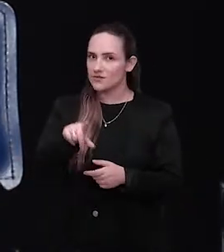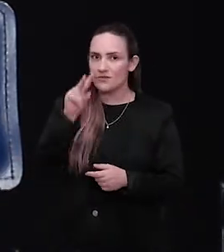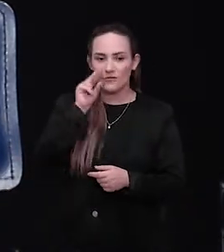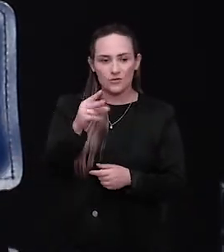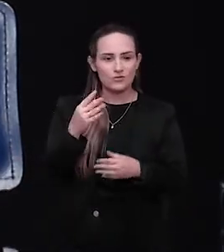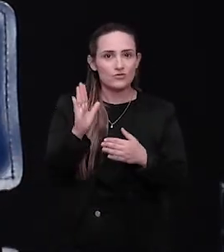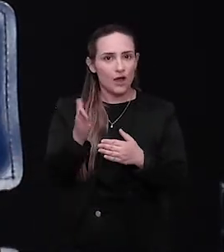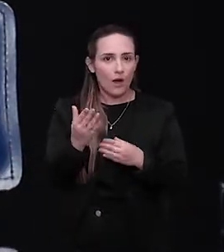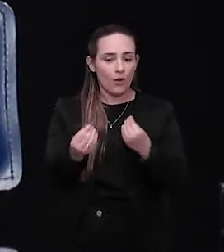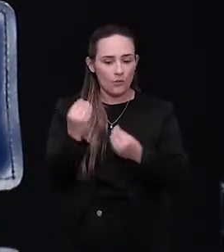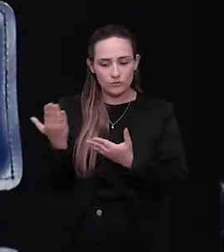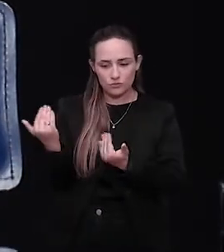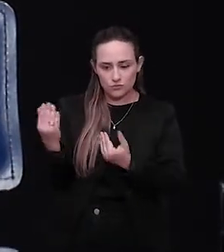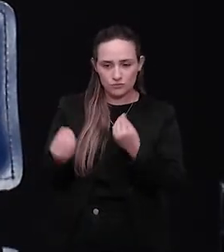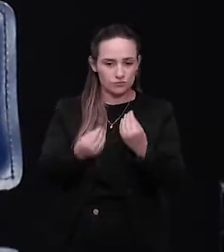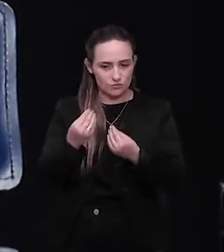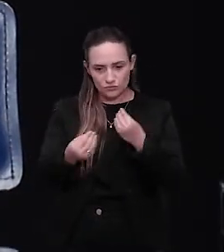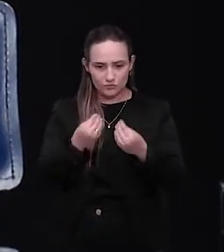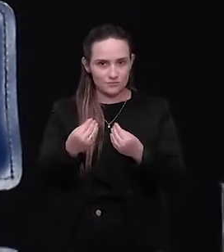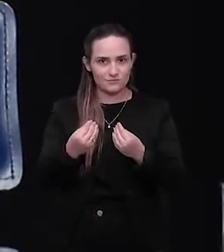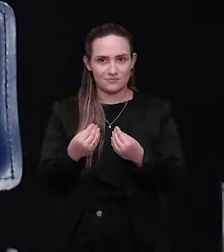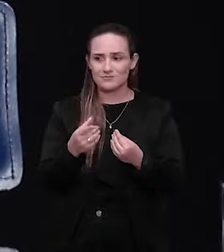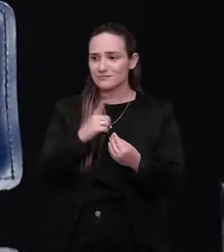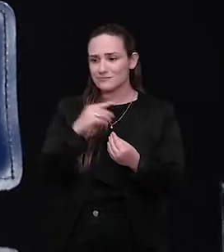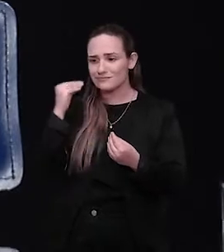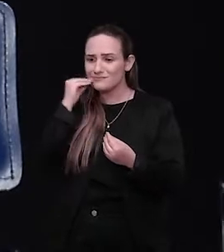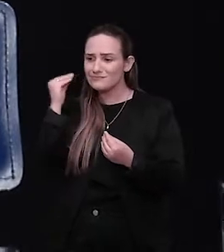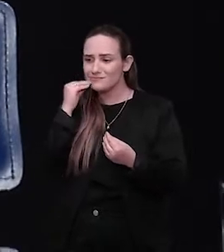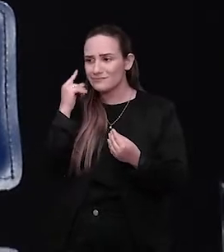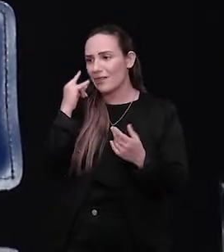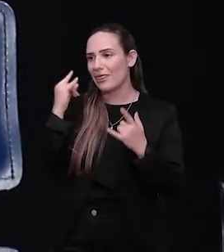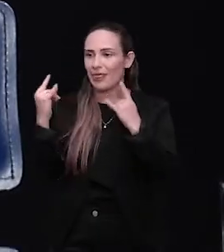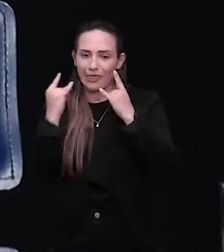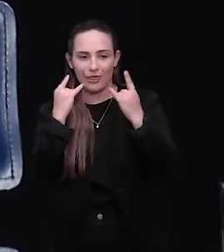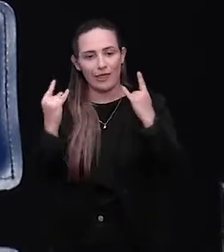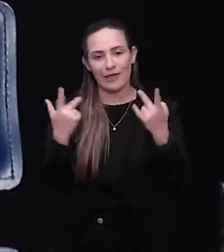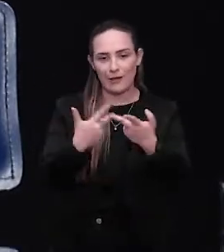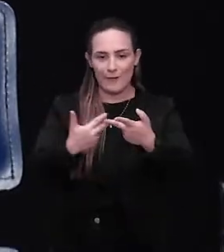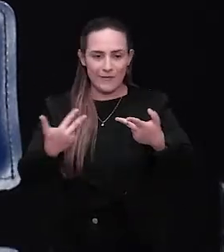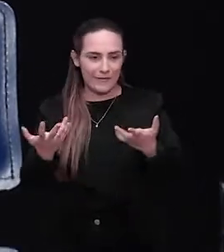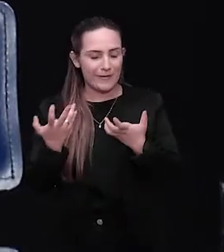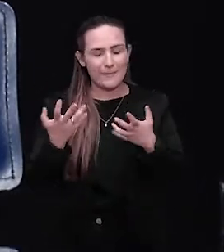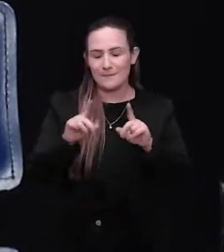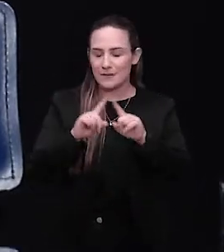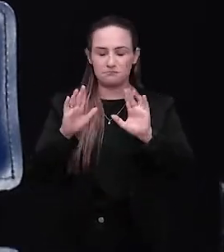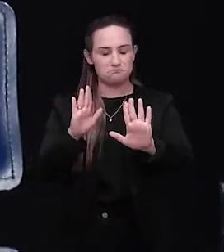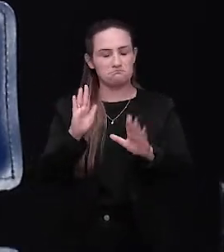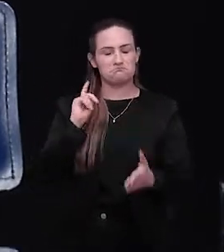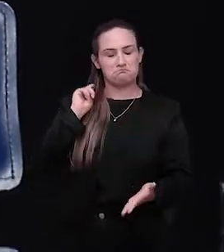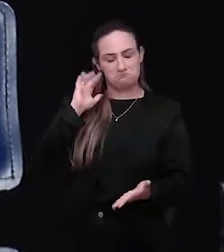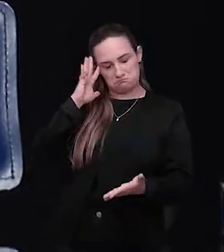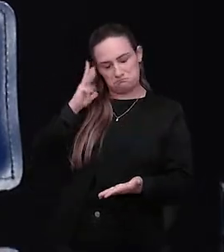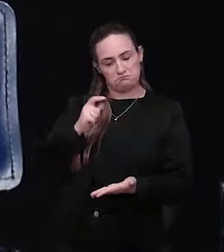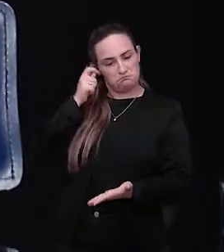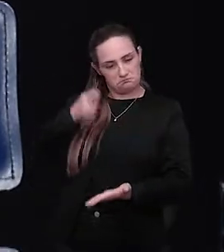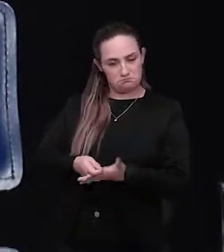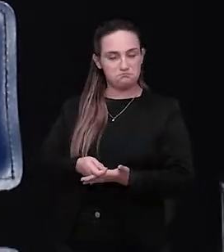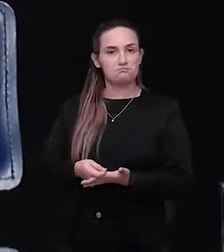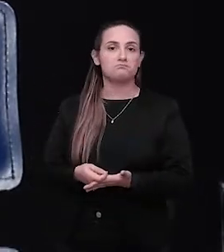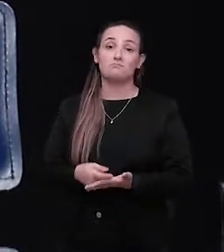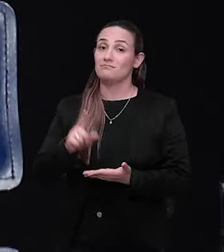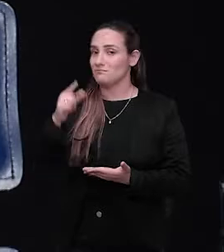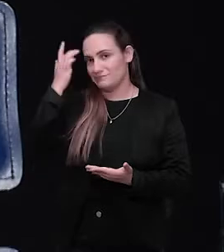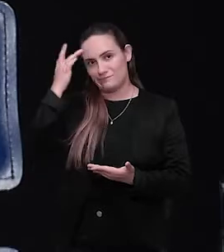jovem, como lidou né, com as tentações. Tentação, não sei se é a palavra meio forte, né? Enfim,